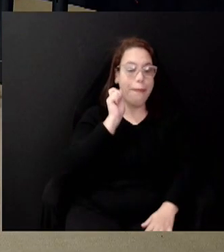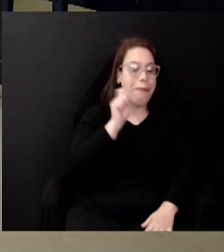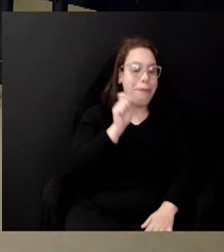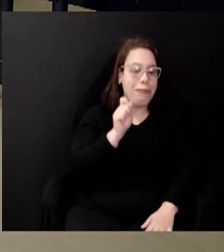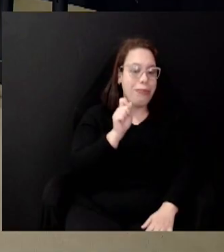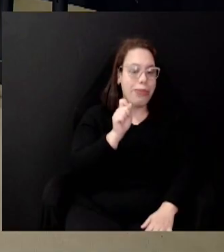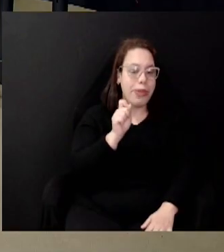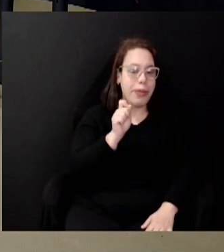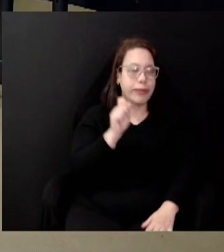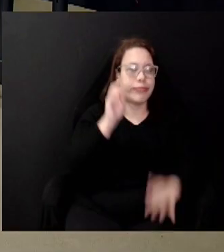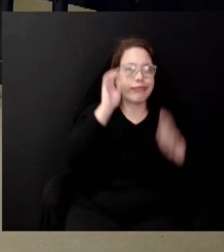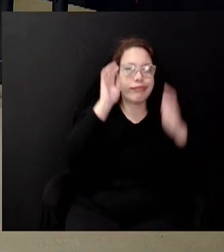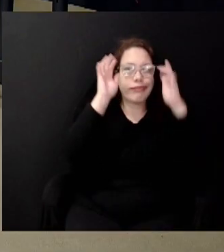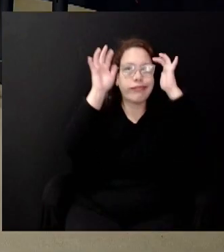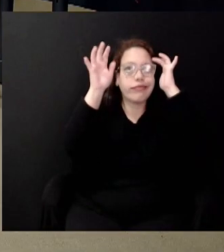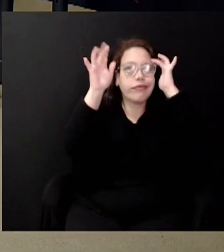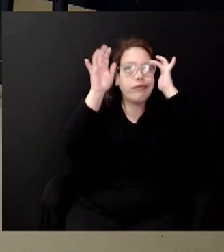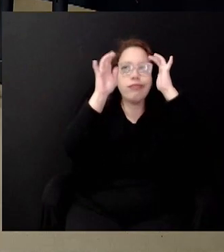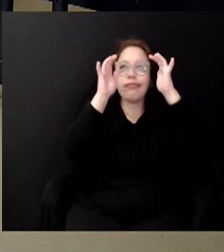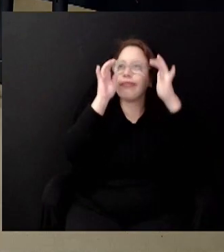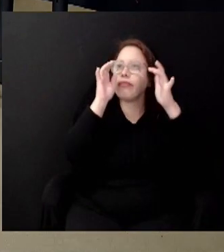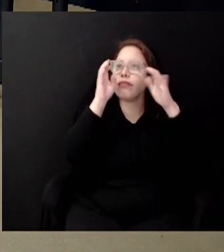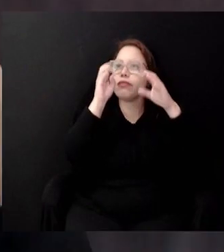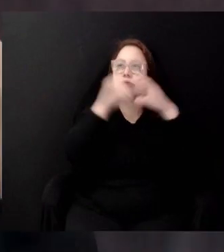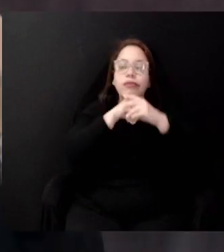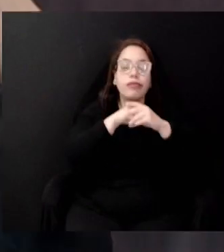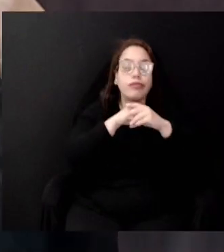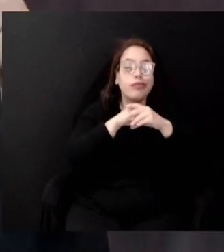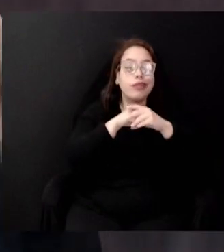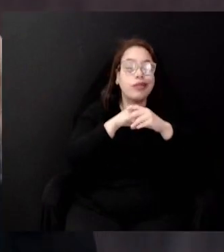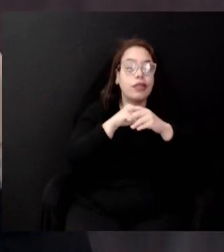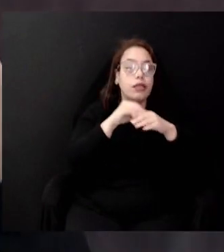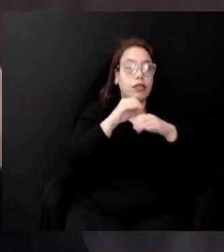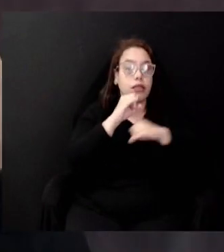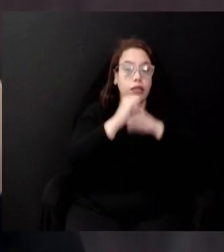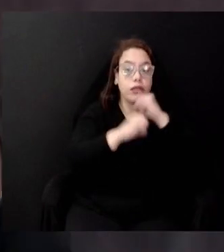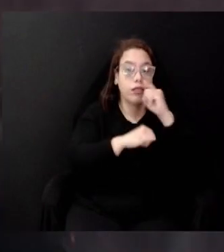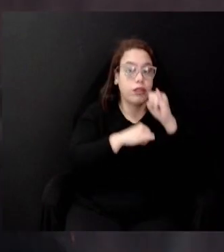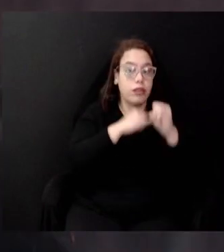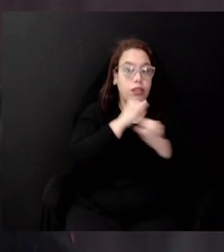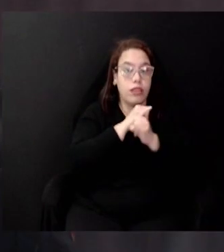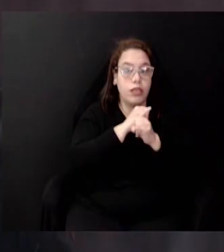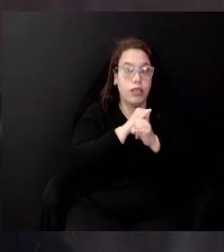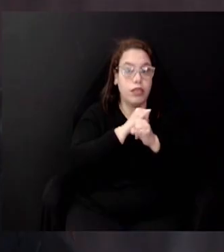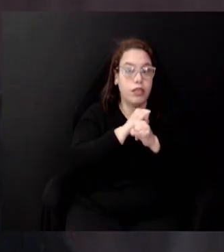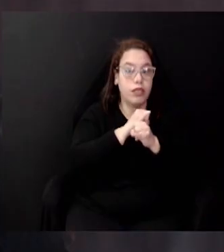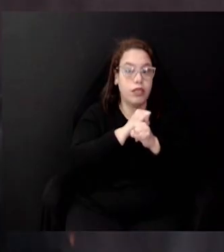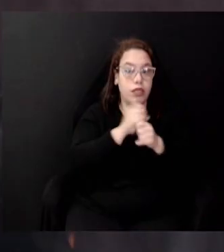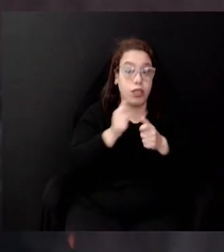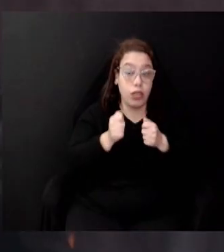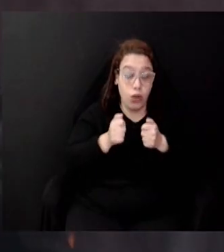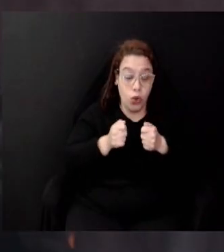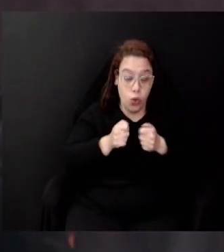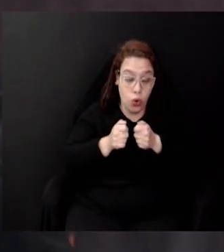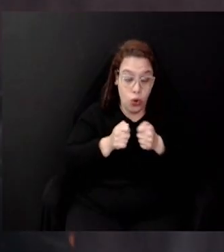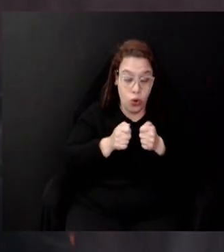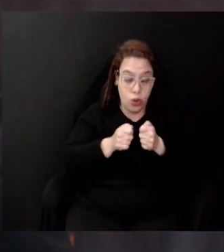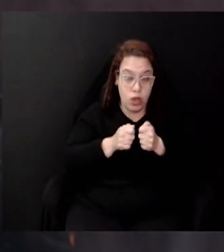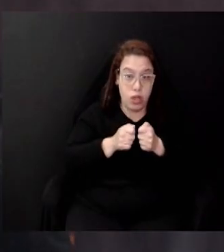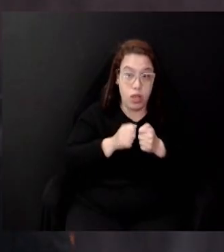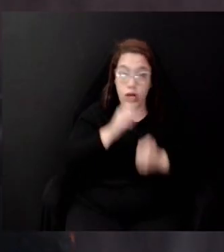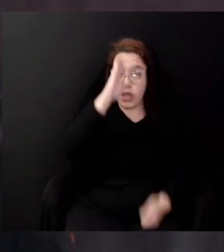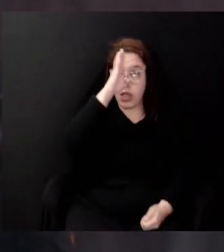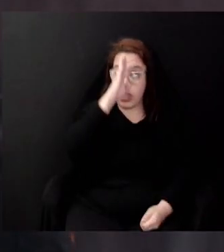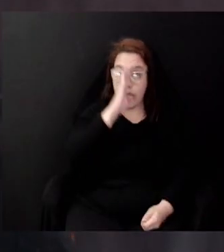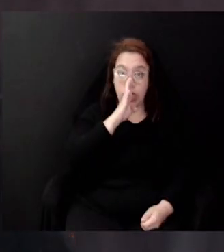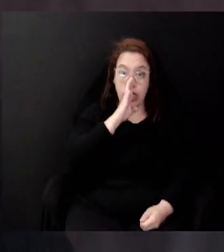ilusão a gente achar dentro do mundo digital, às vezes, que você está jogando um jogo que é de graça, você